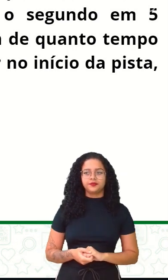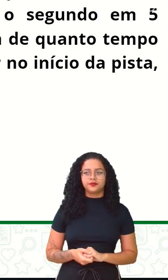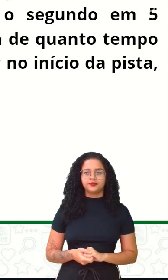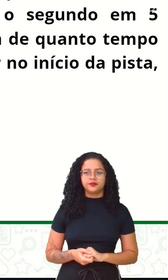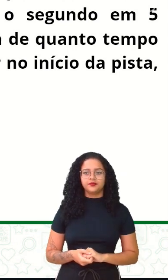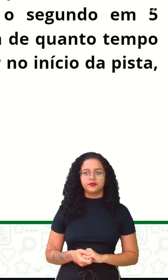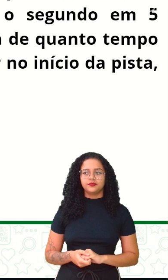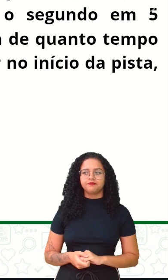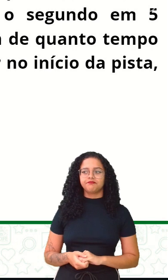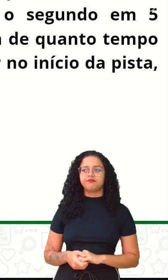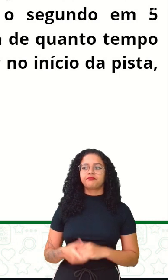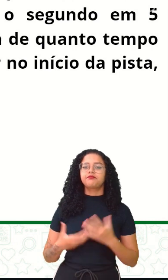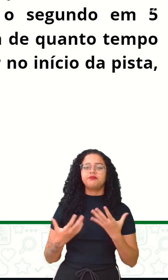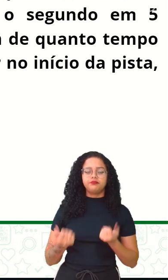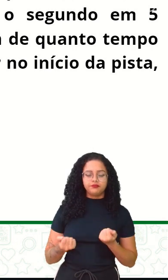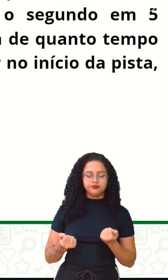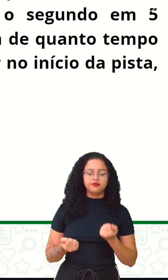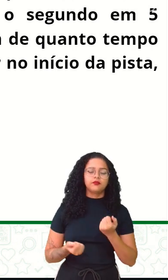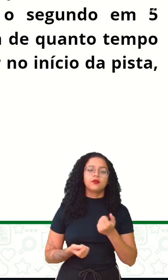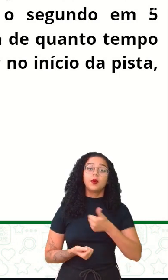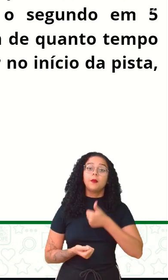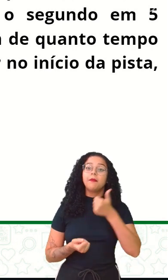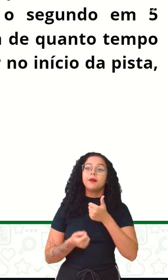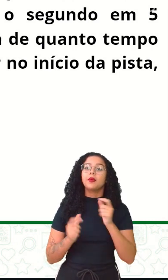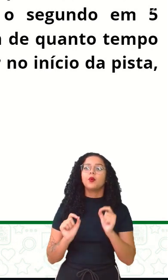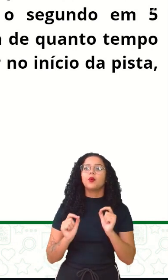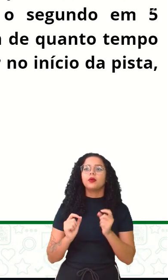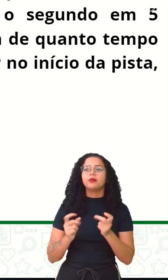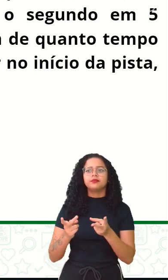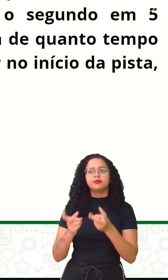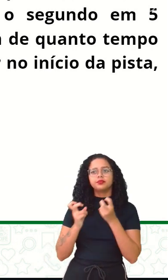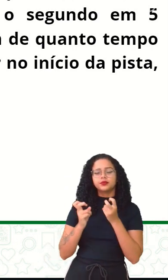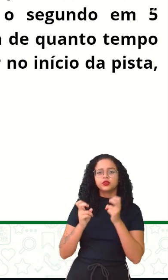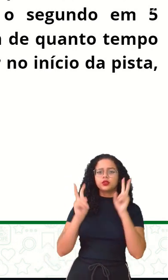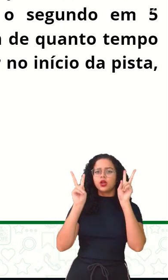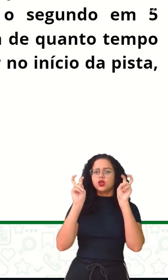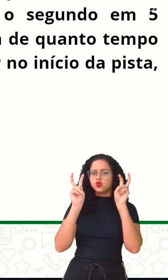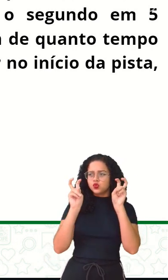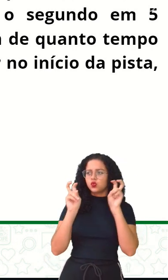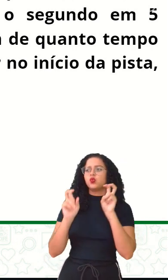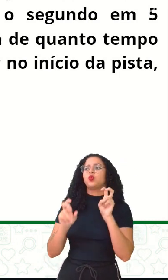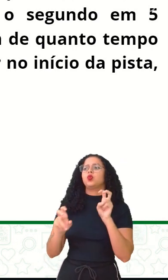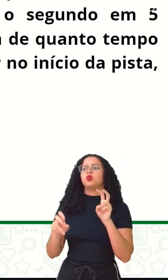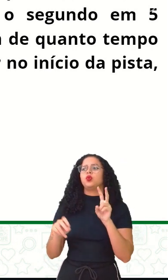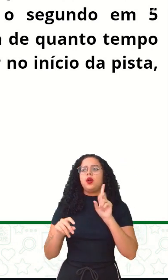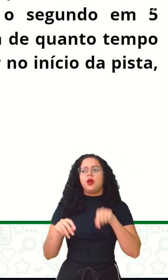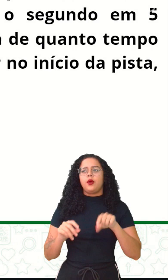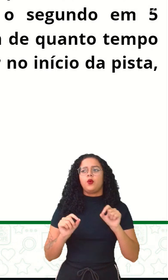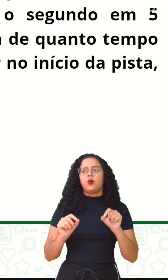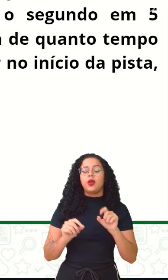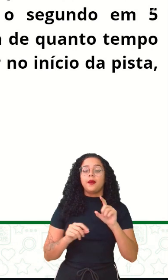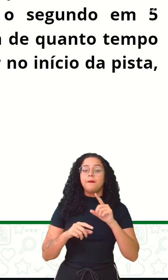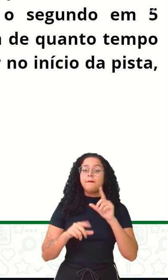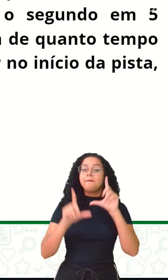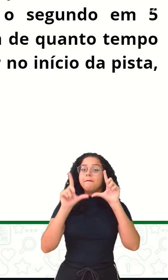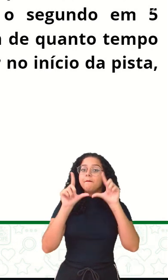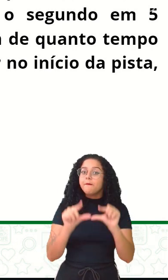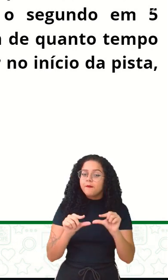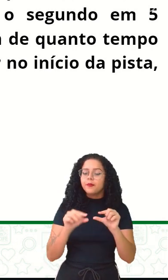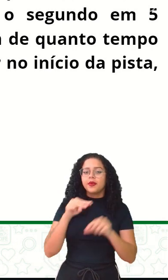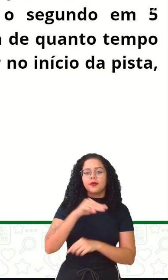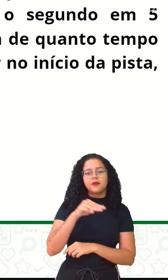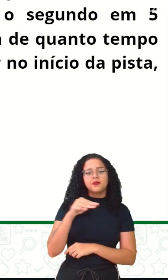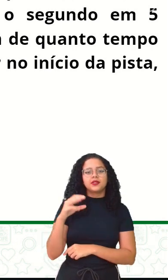juntos. Gente, bora lá. Primeira coisa, identifiquei que o assunto aí significa mínimo múltiplo